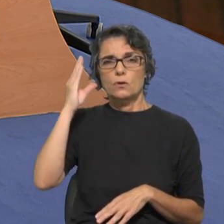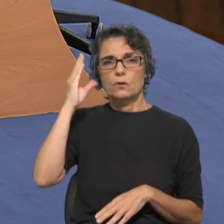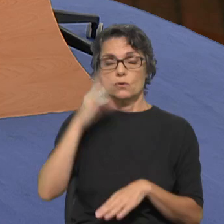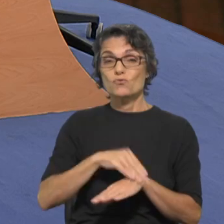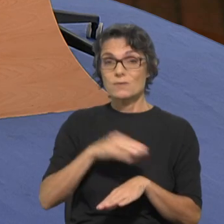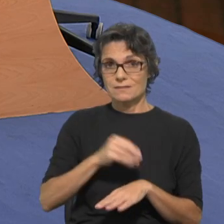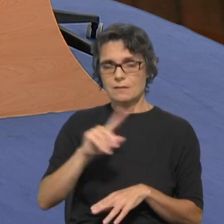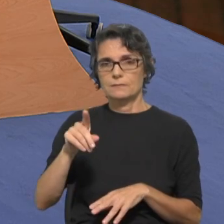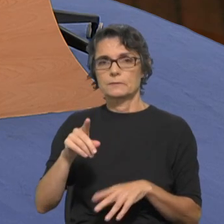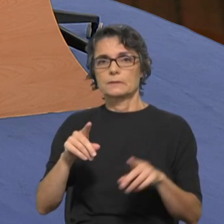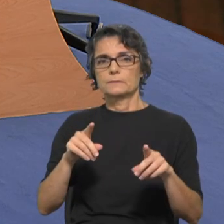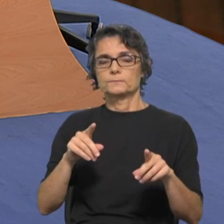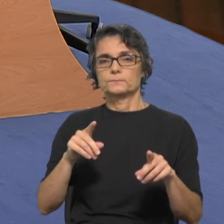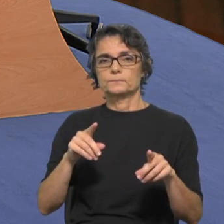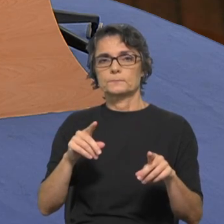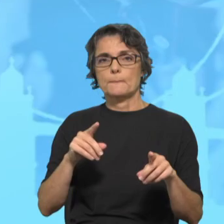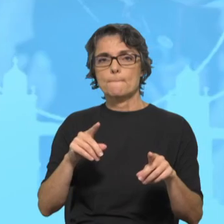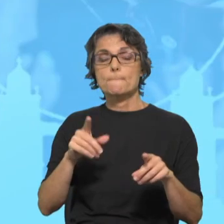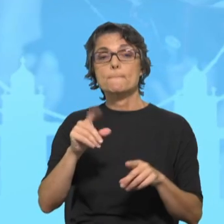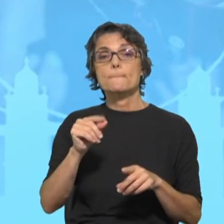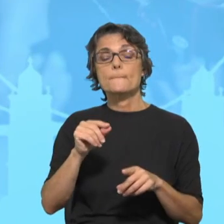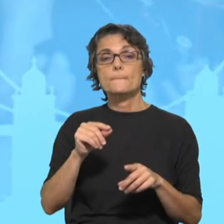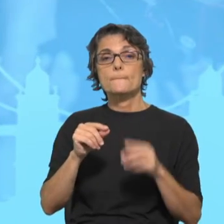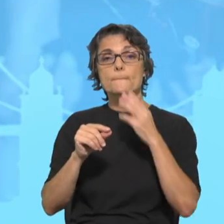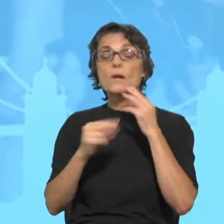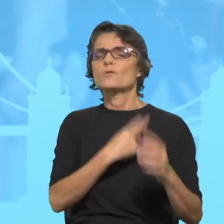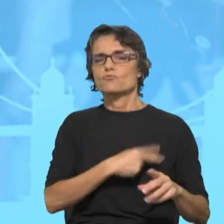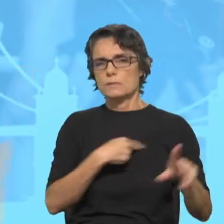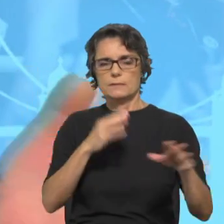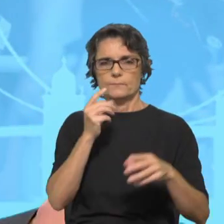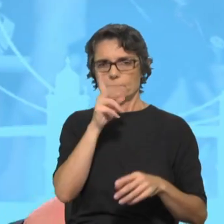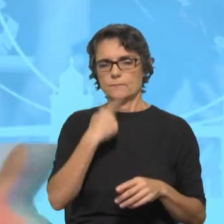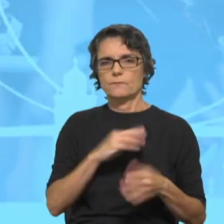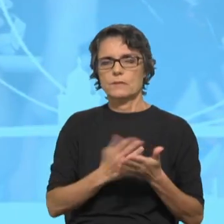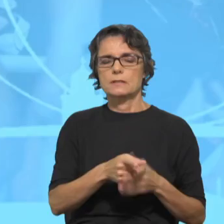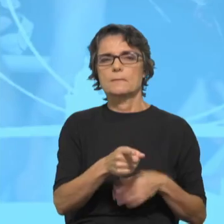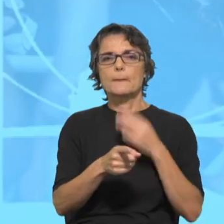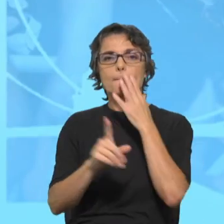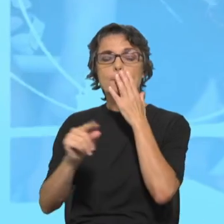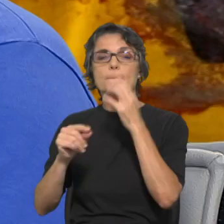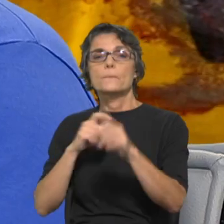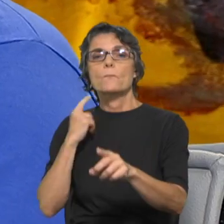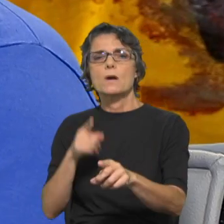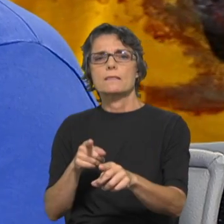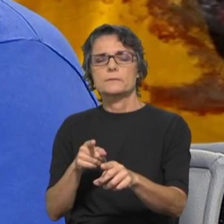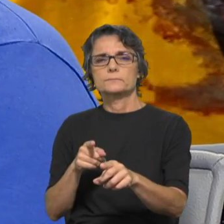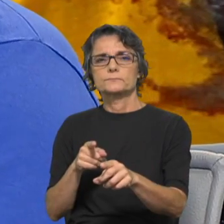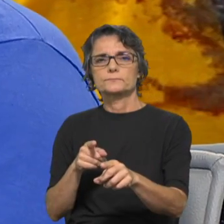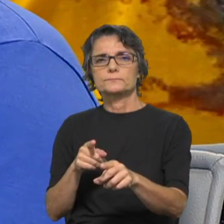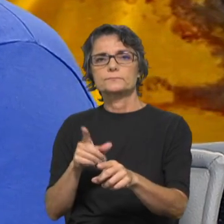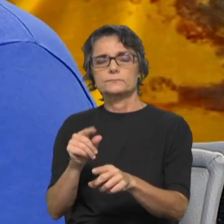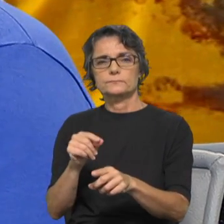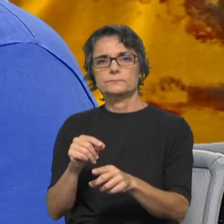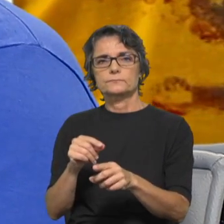Brasil. O Padre Valente, por certo, que o vai comunicar no Encontro Nacional, agora este sábado e domingo, porque